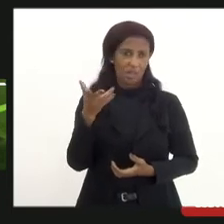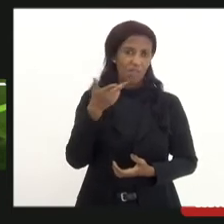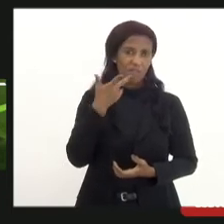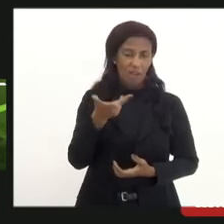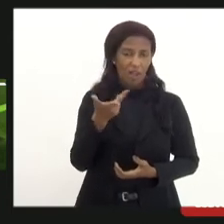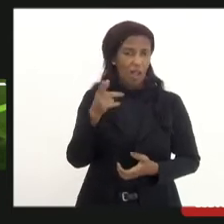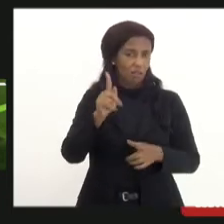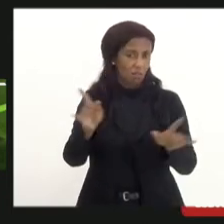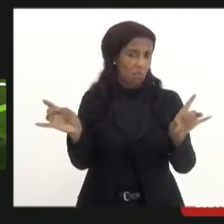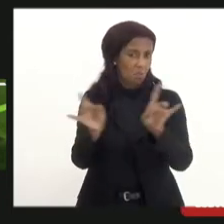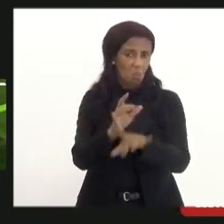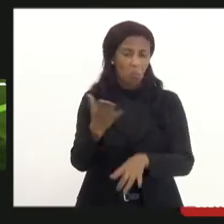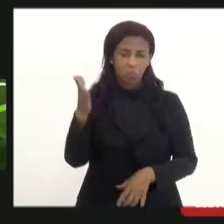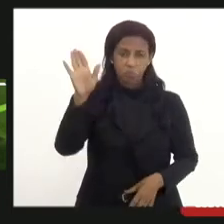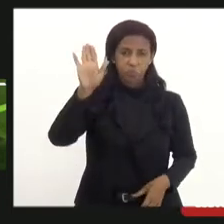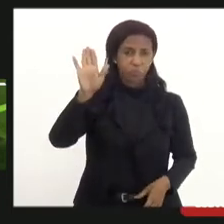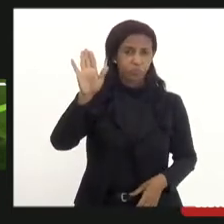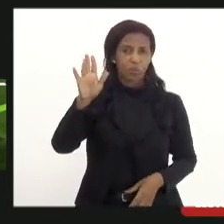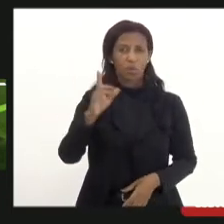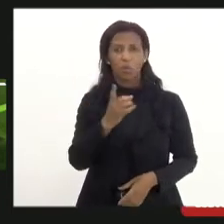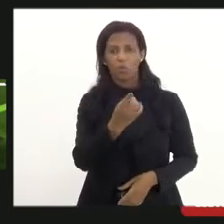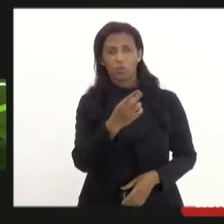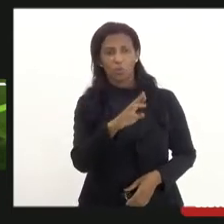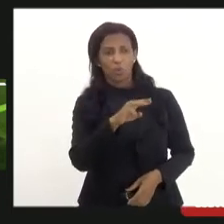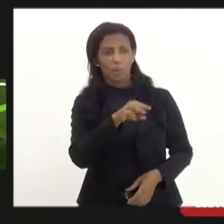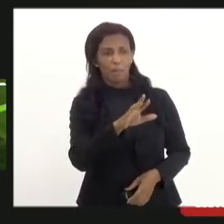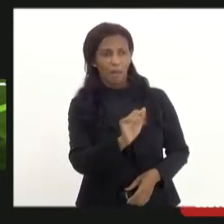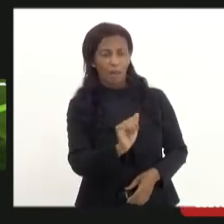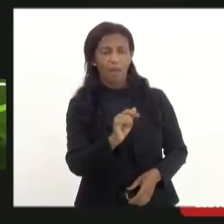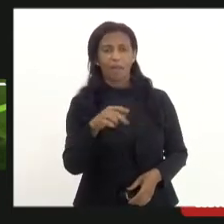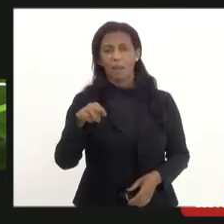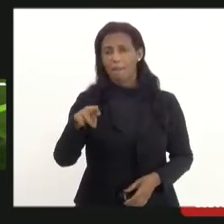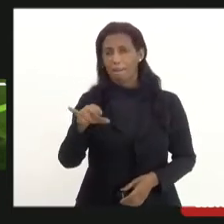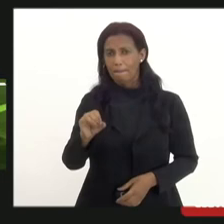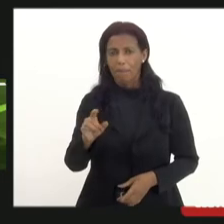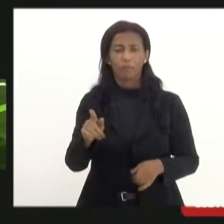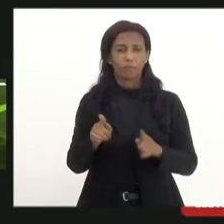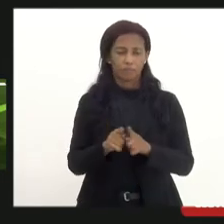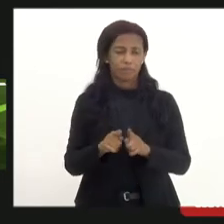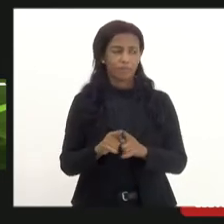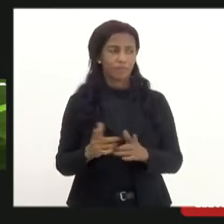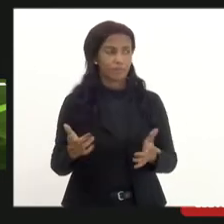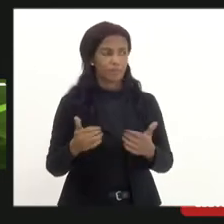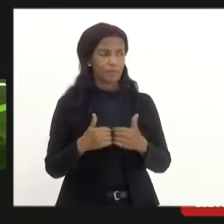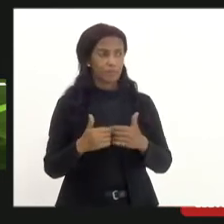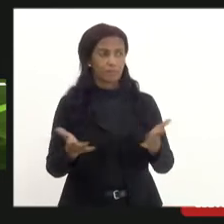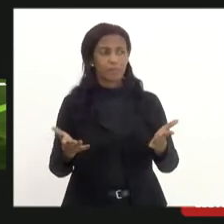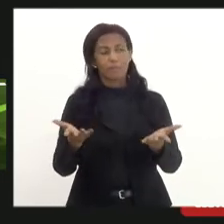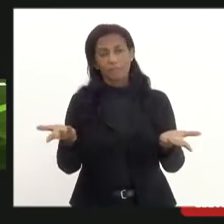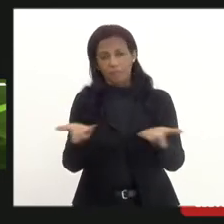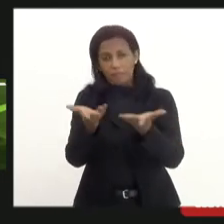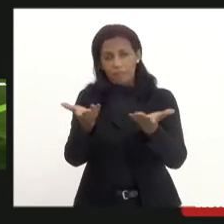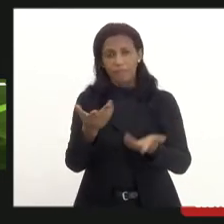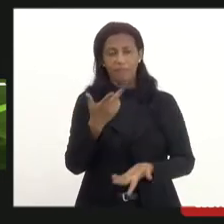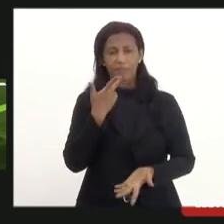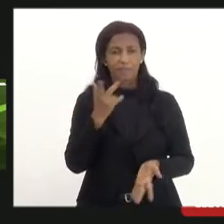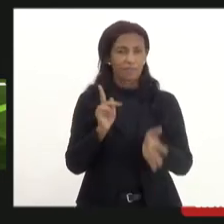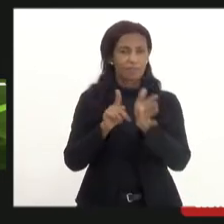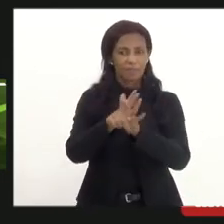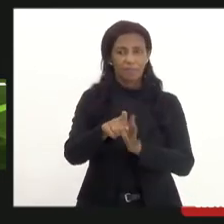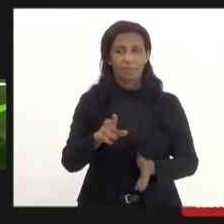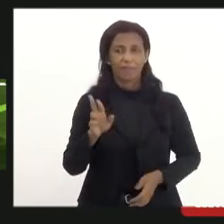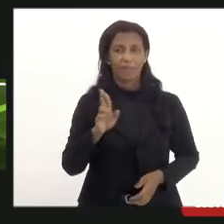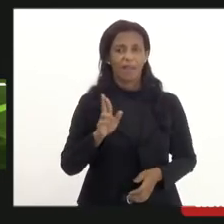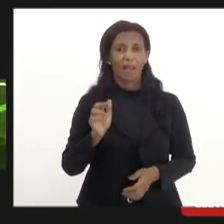sua disposição, doutora Magda e doutor Mauro também. Mas inicialmente era isso que eu queria te perguntar,